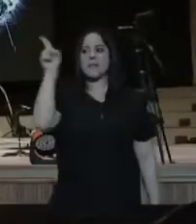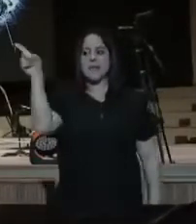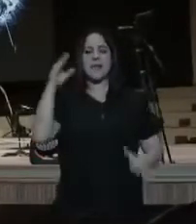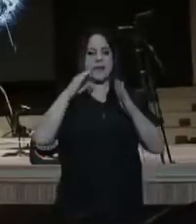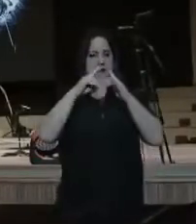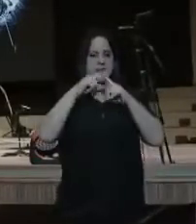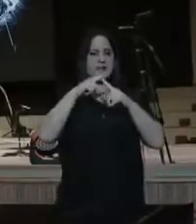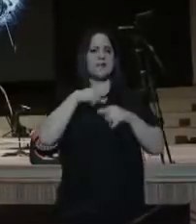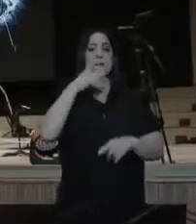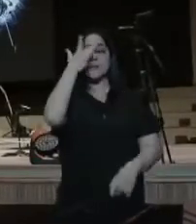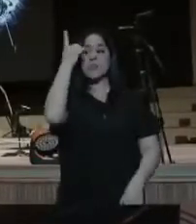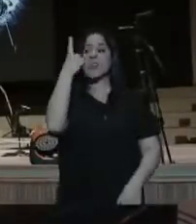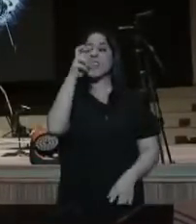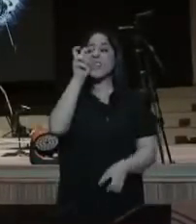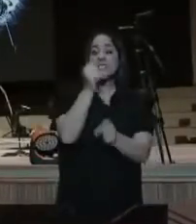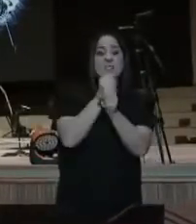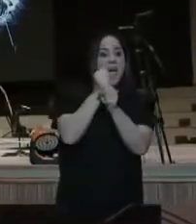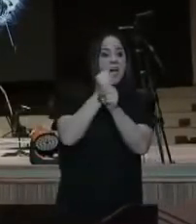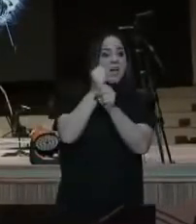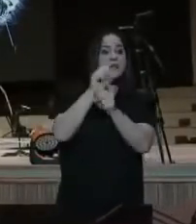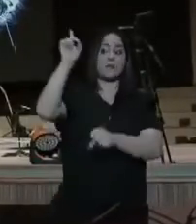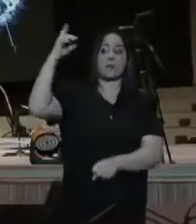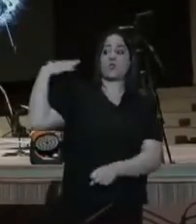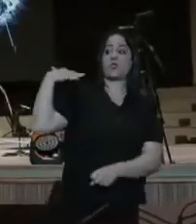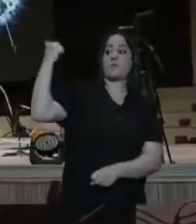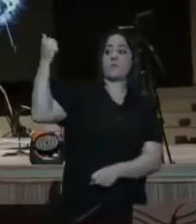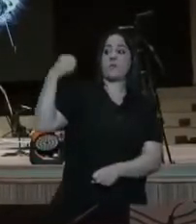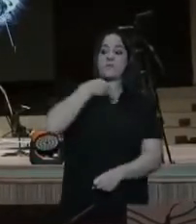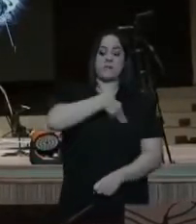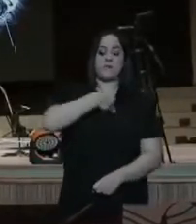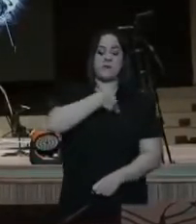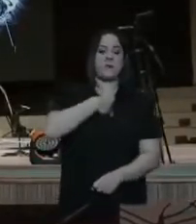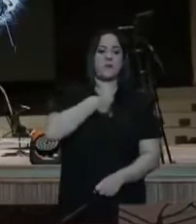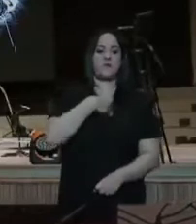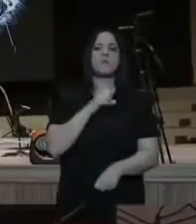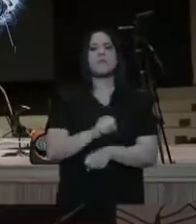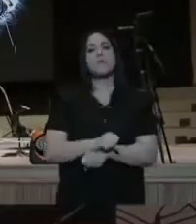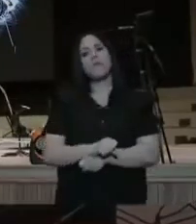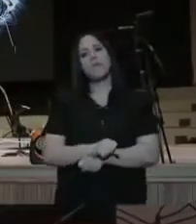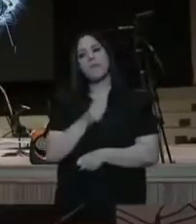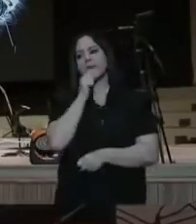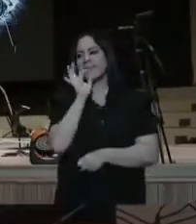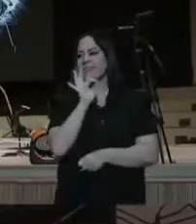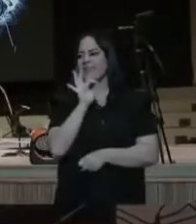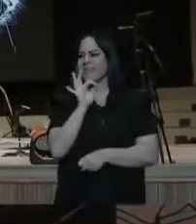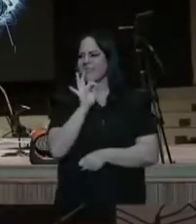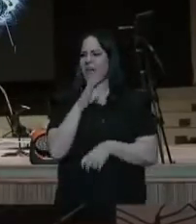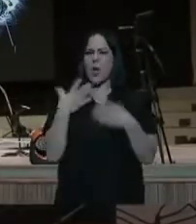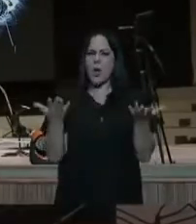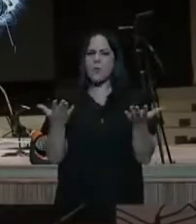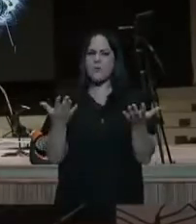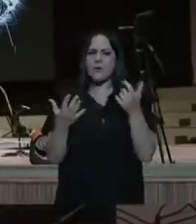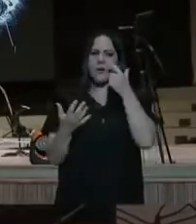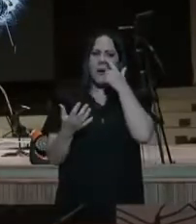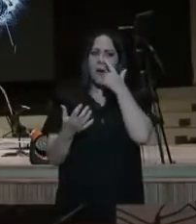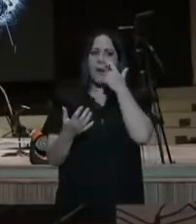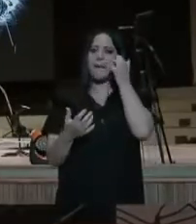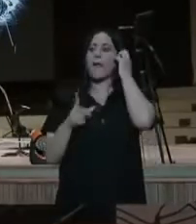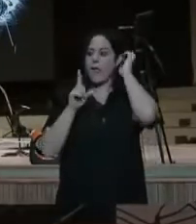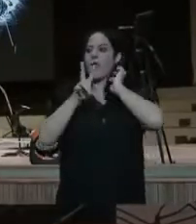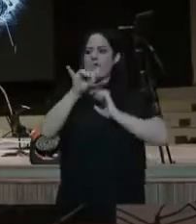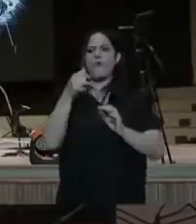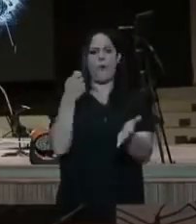pessoal que me conta 15 anos que é da chamada para as nações da próxima vez eu compro a passagem mesmo